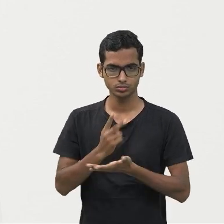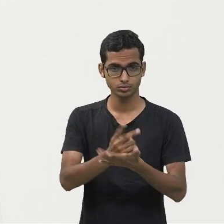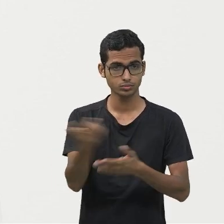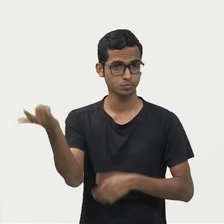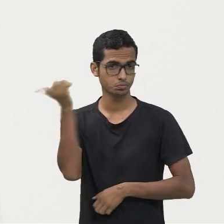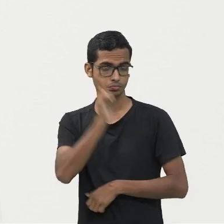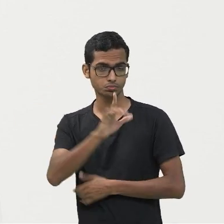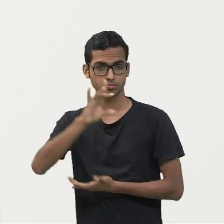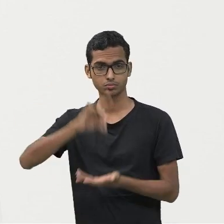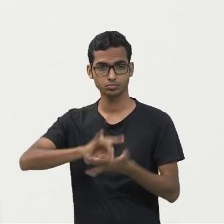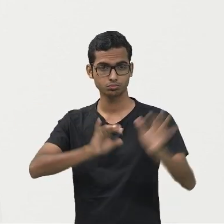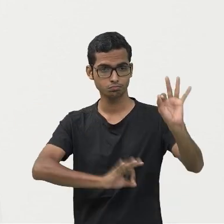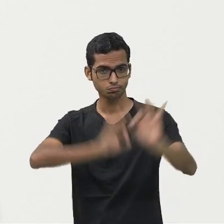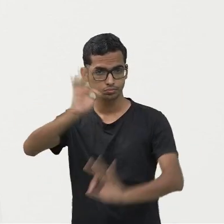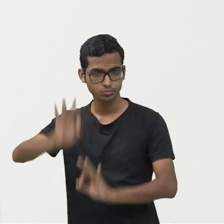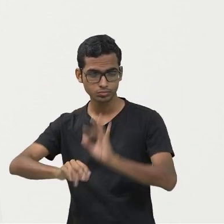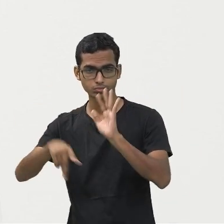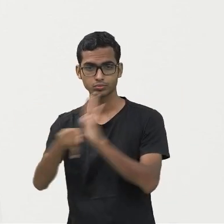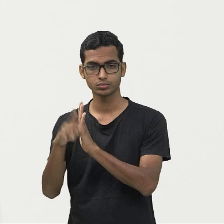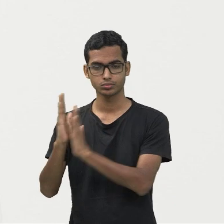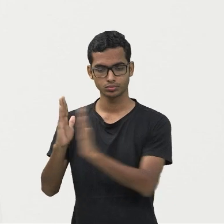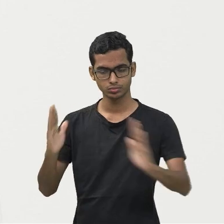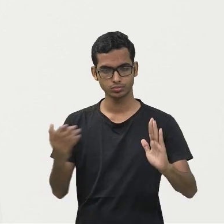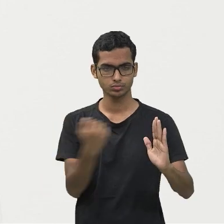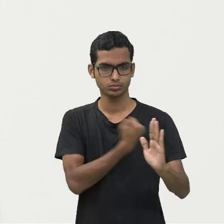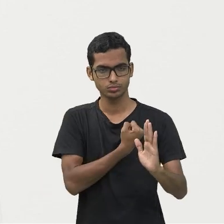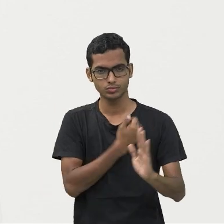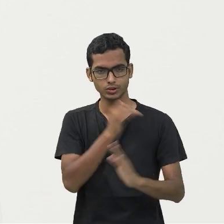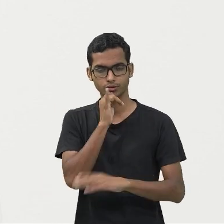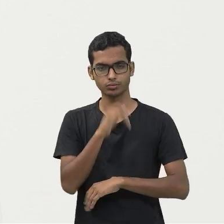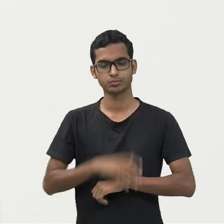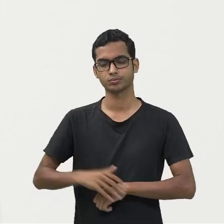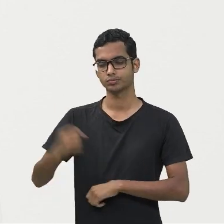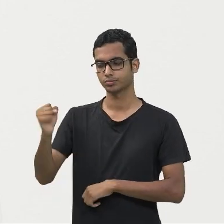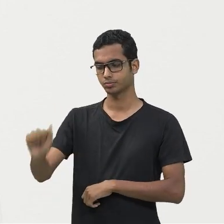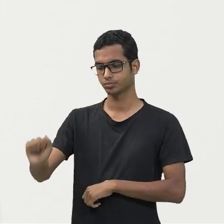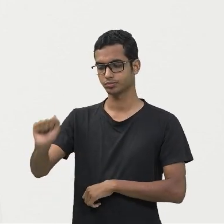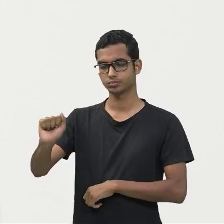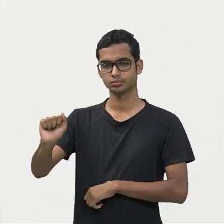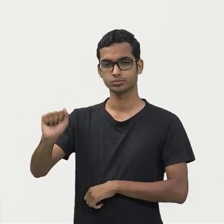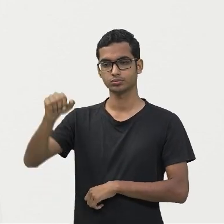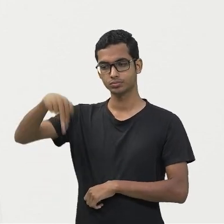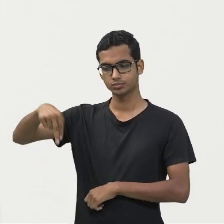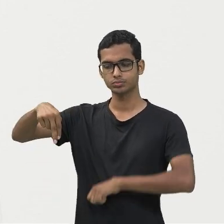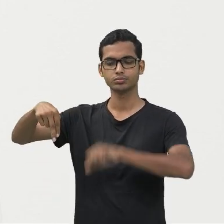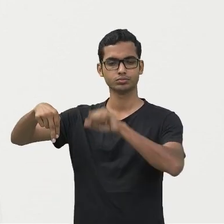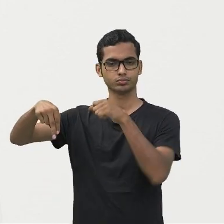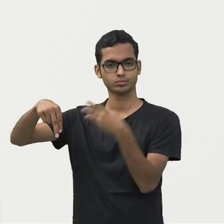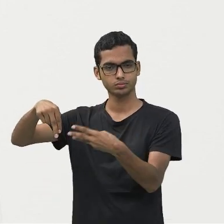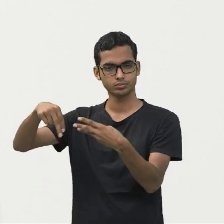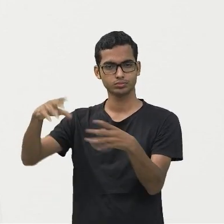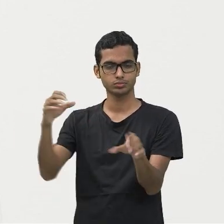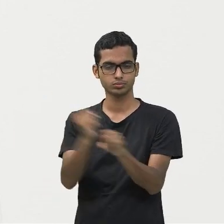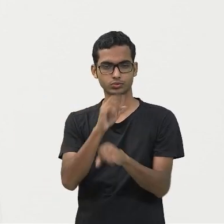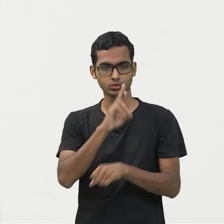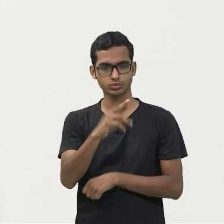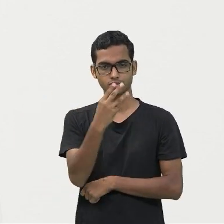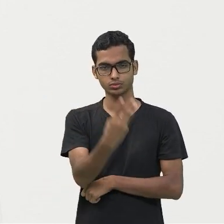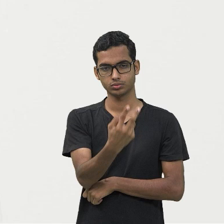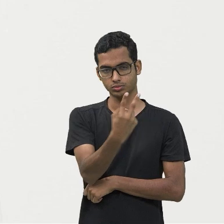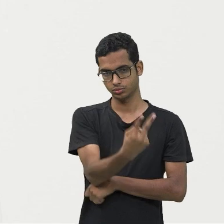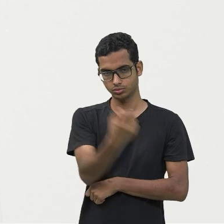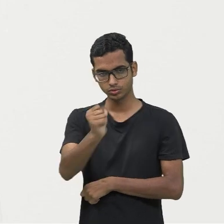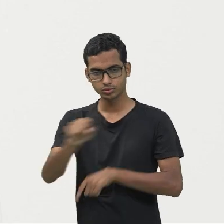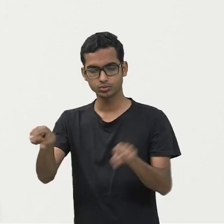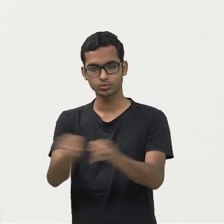conseguindo montar toda a minha sequência. Ó. Quando o meu N for igual a 3, vai dar 28. Quando o meu N for igual a 4, vai dar